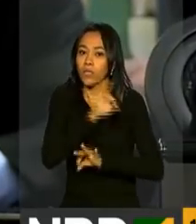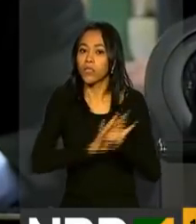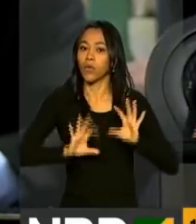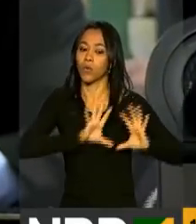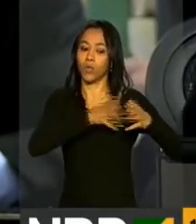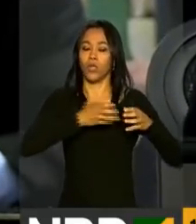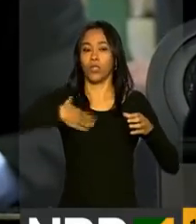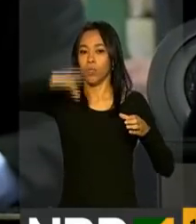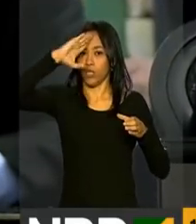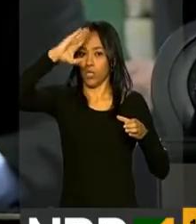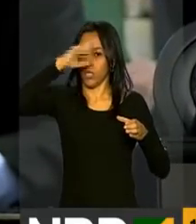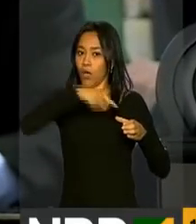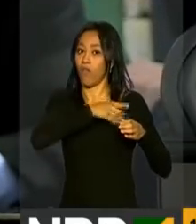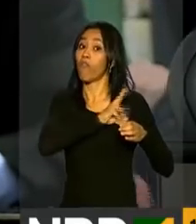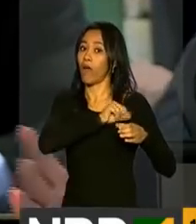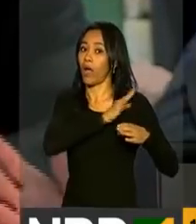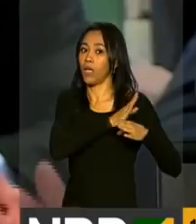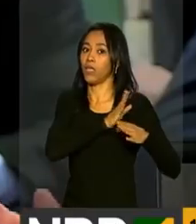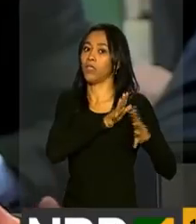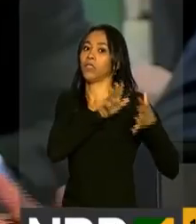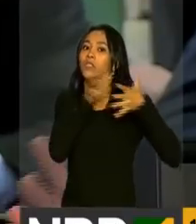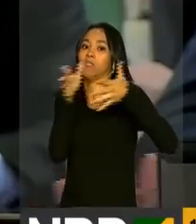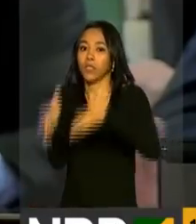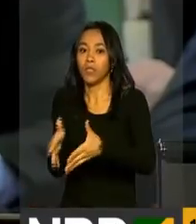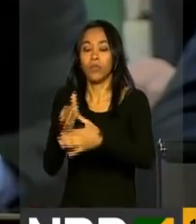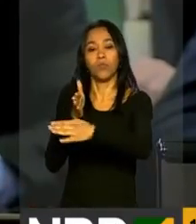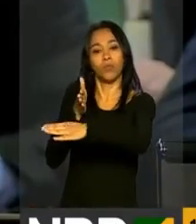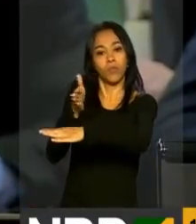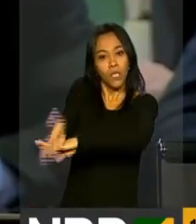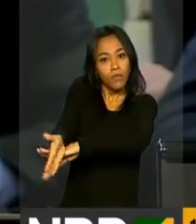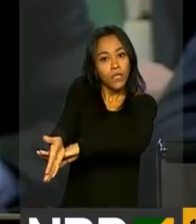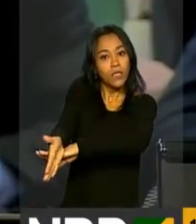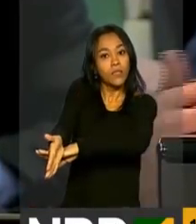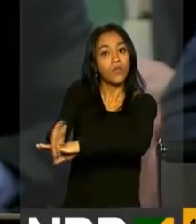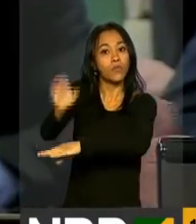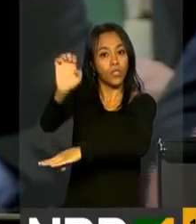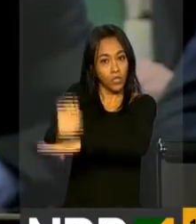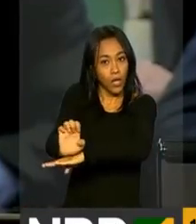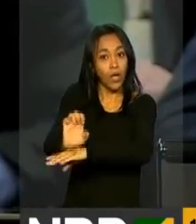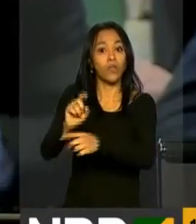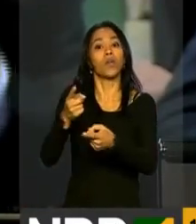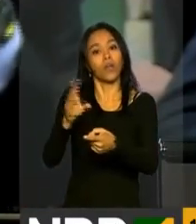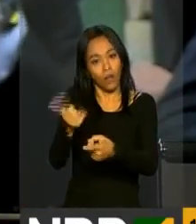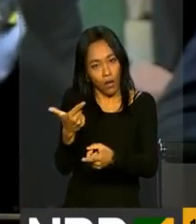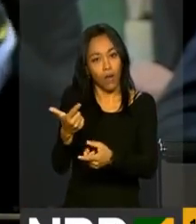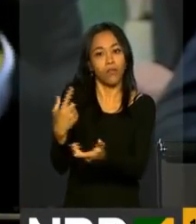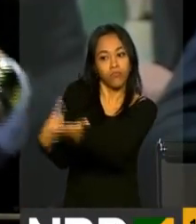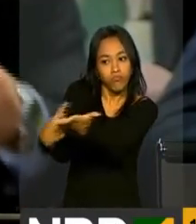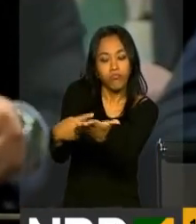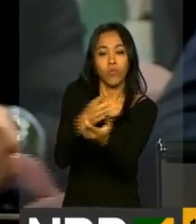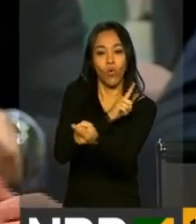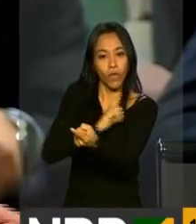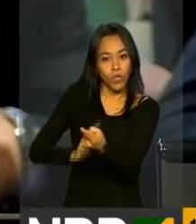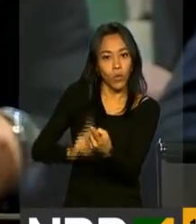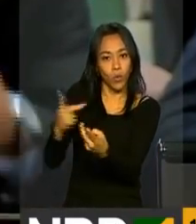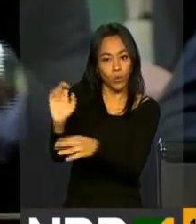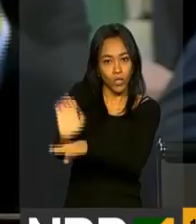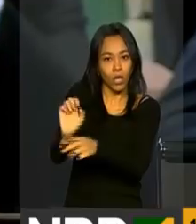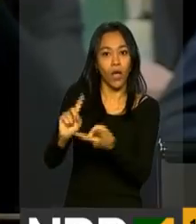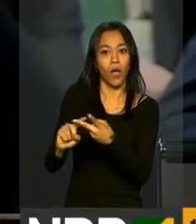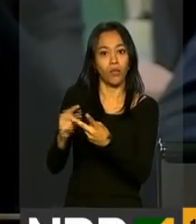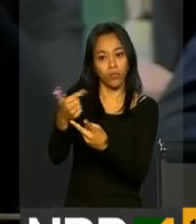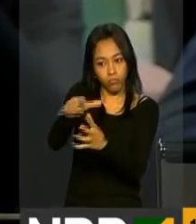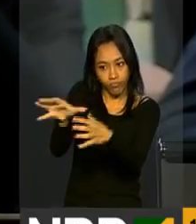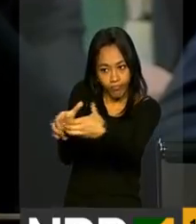na sua intervenção teria naturalmente com a presença do governador as autoridades todas né é nós acordamos